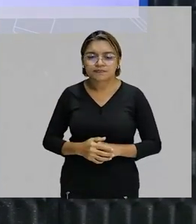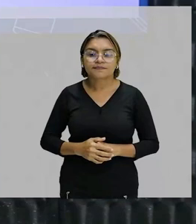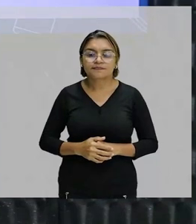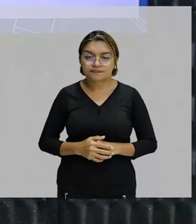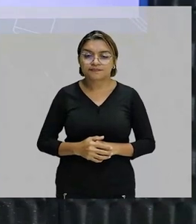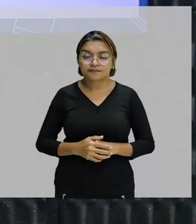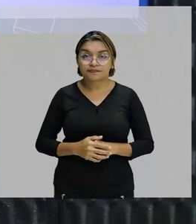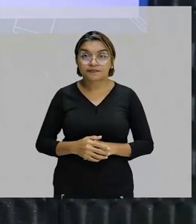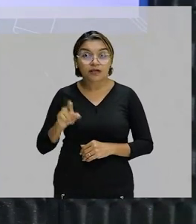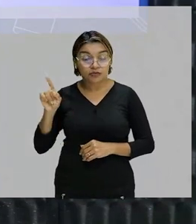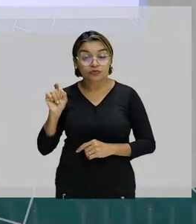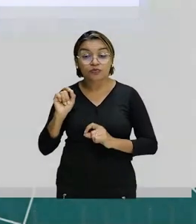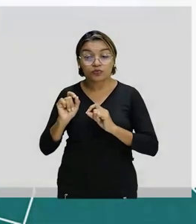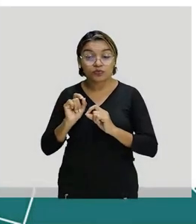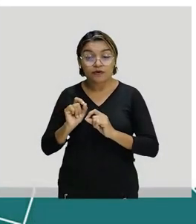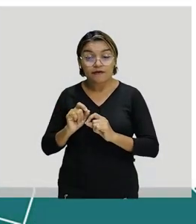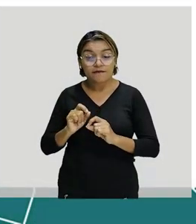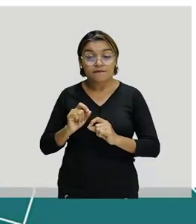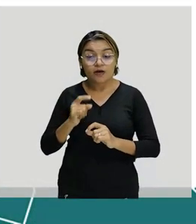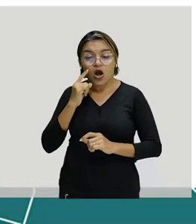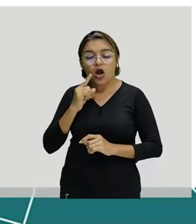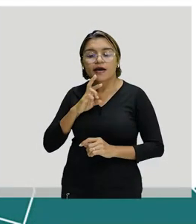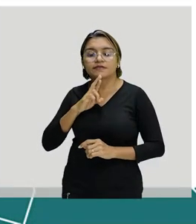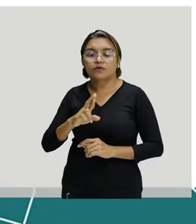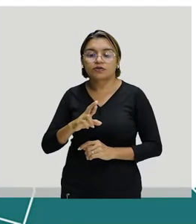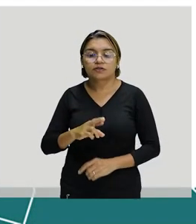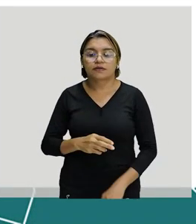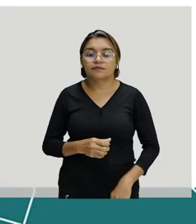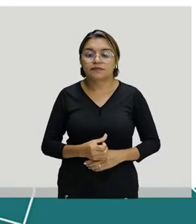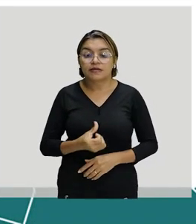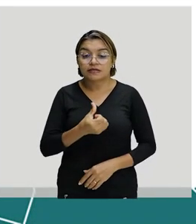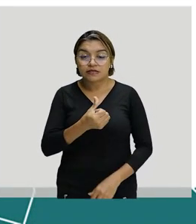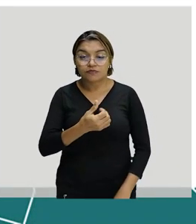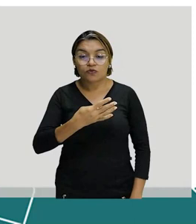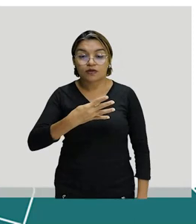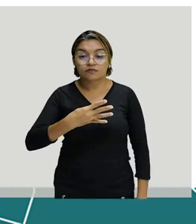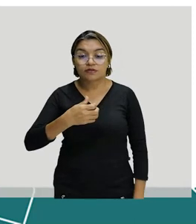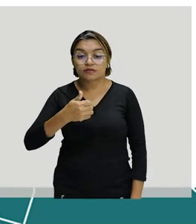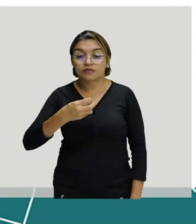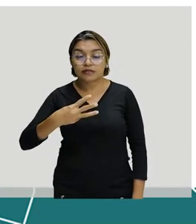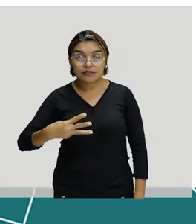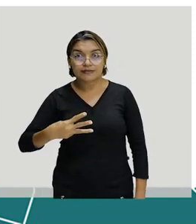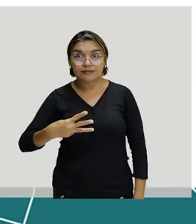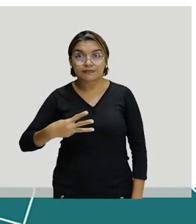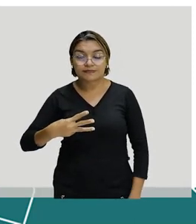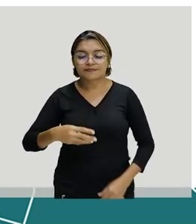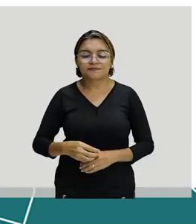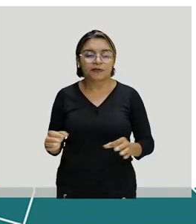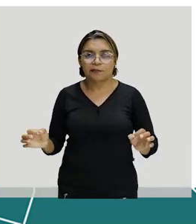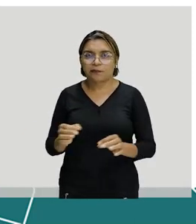121 eo ve o 53 tem como resposta o 6413